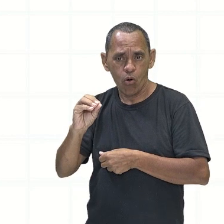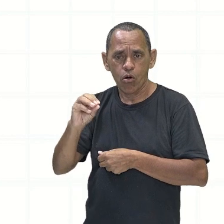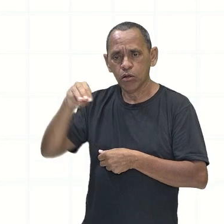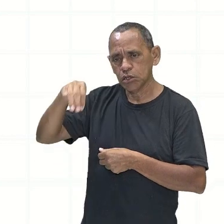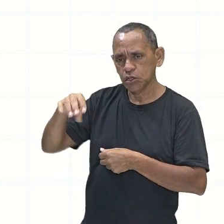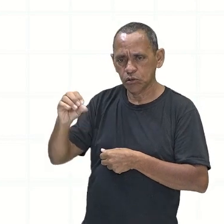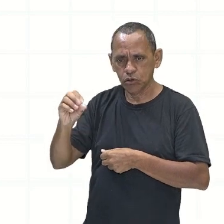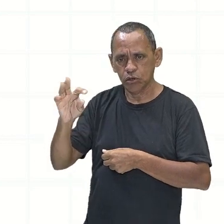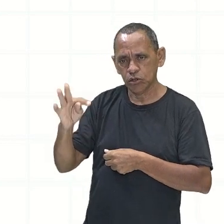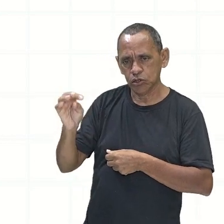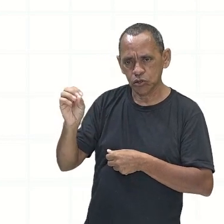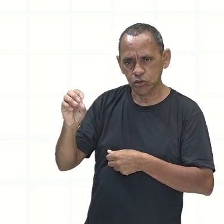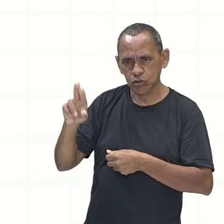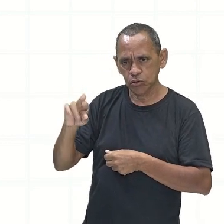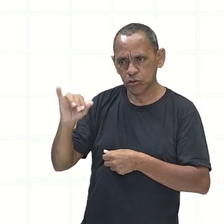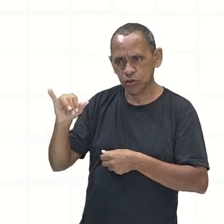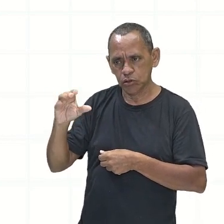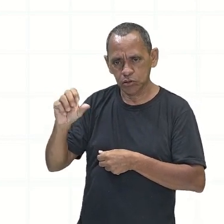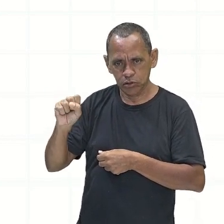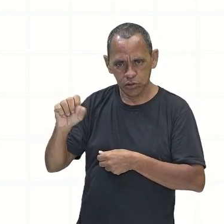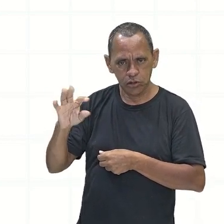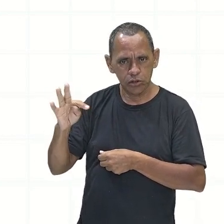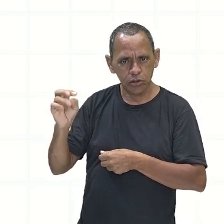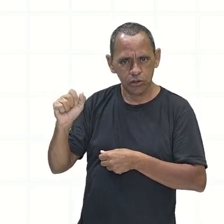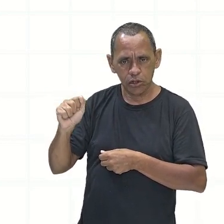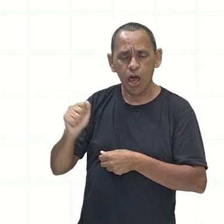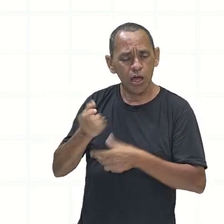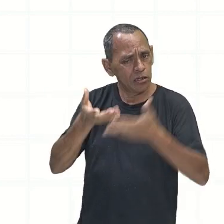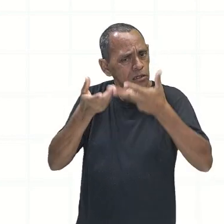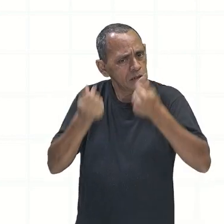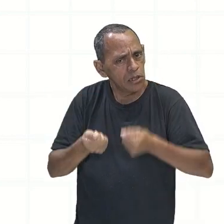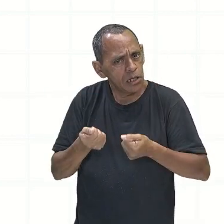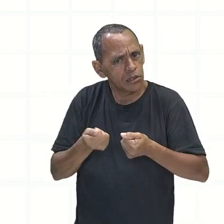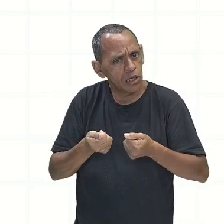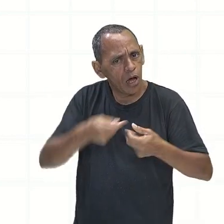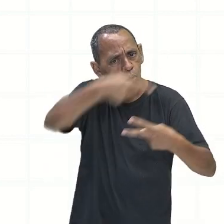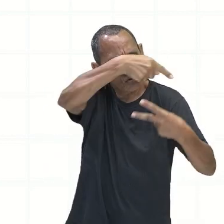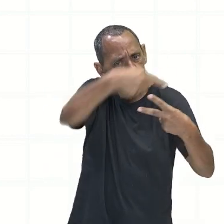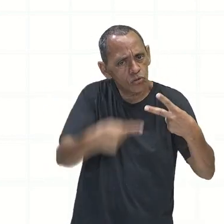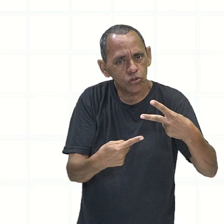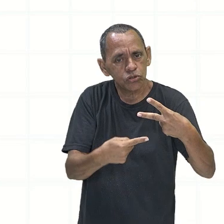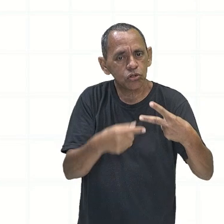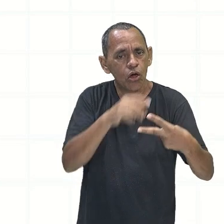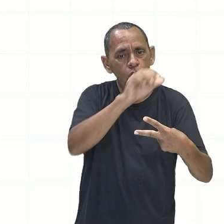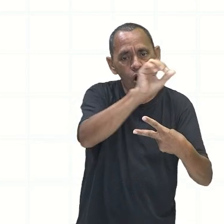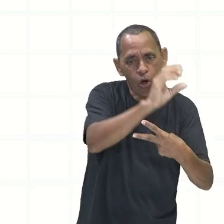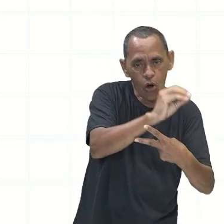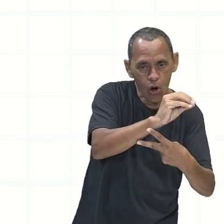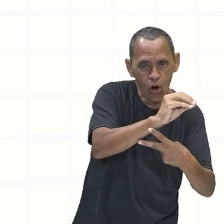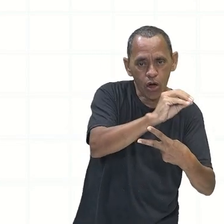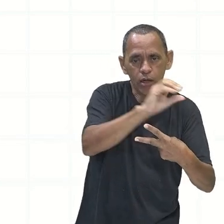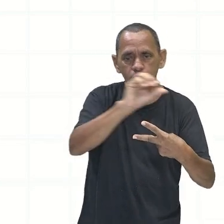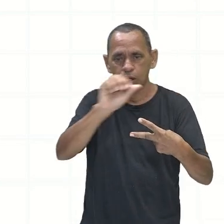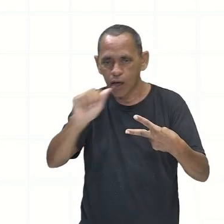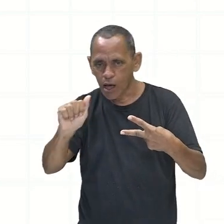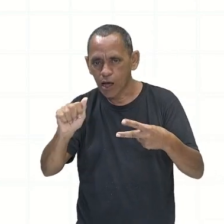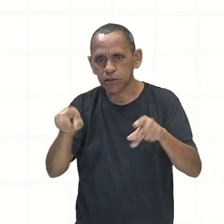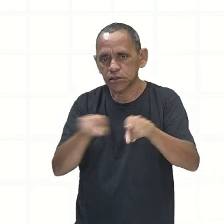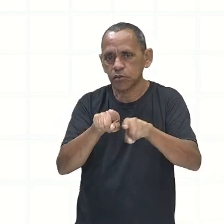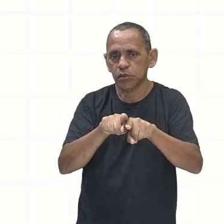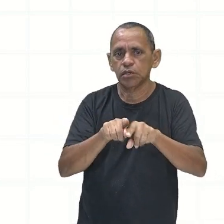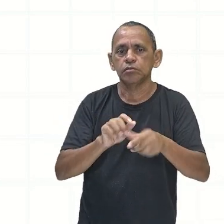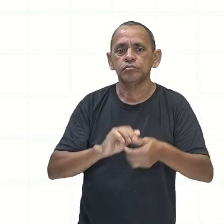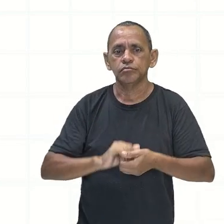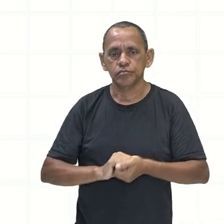certo? Então, ele aceita, né, os dois artigos, o e o a. Por isso, ele é considerado comum de dois